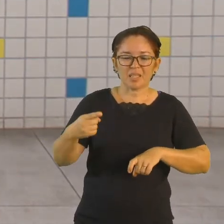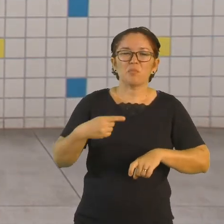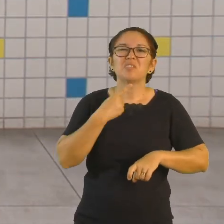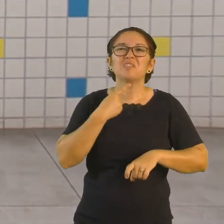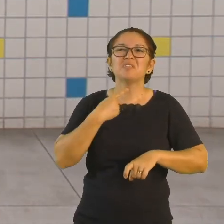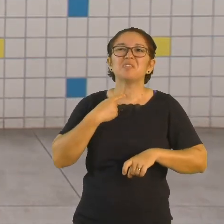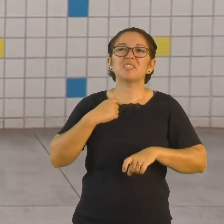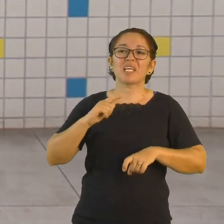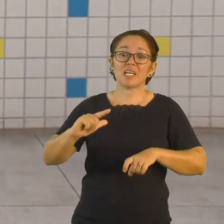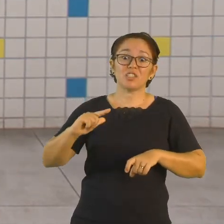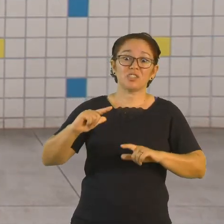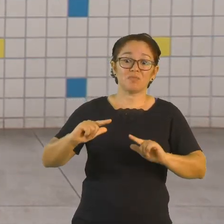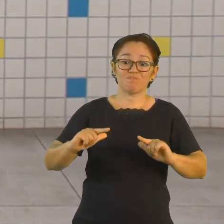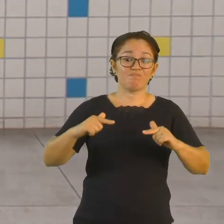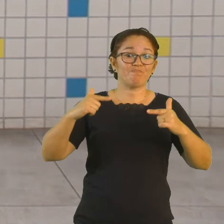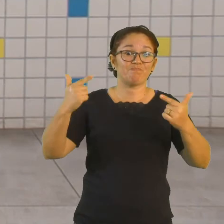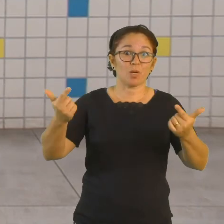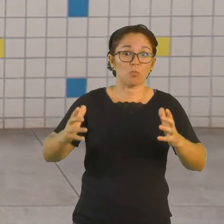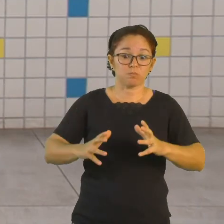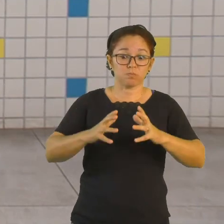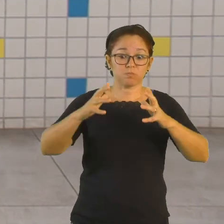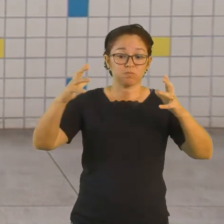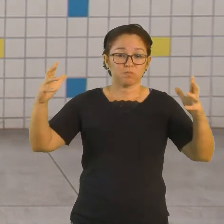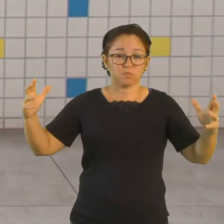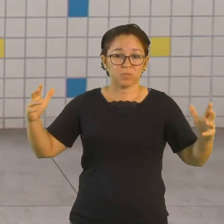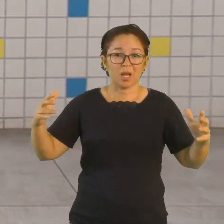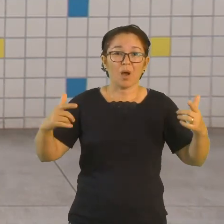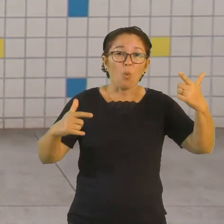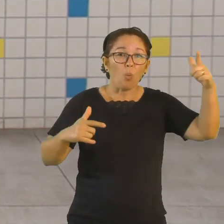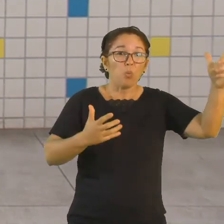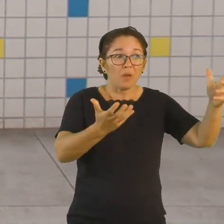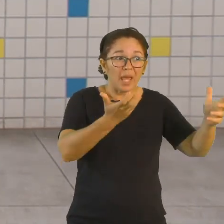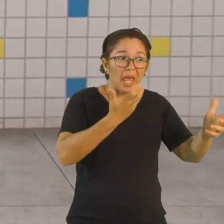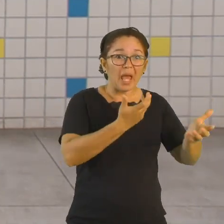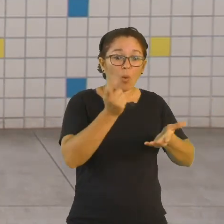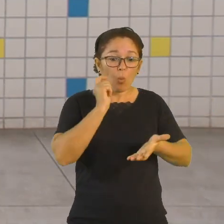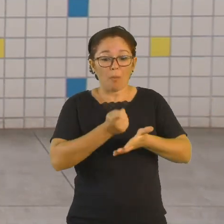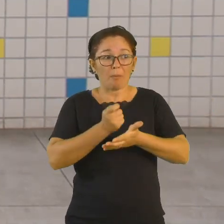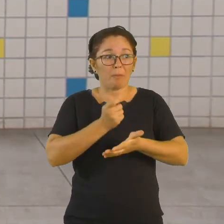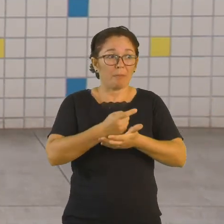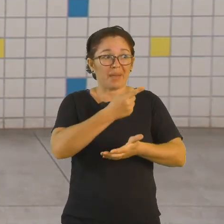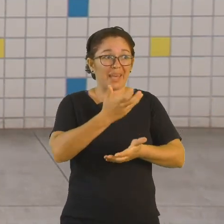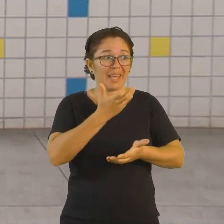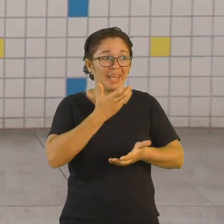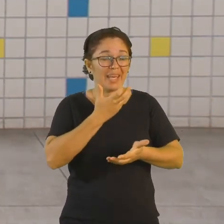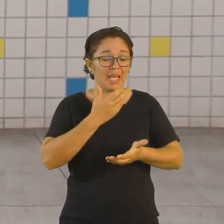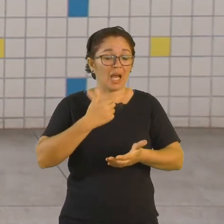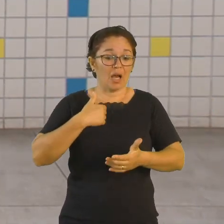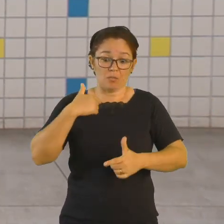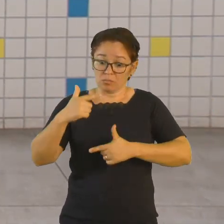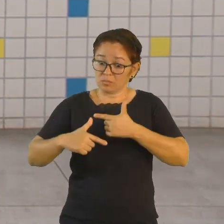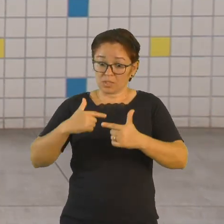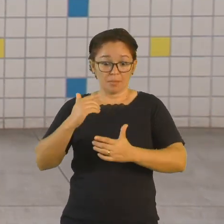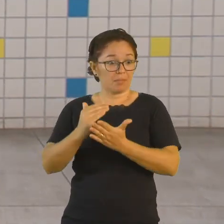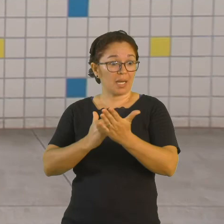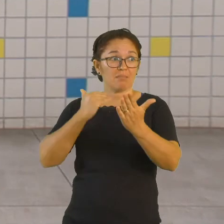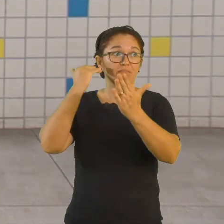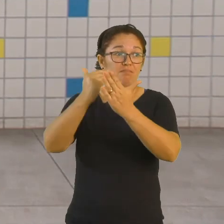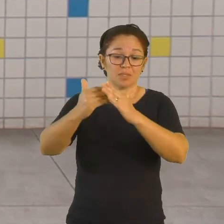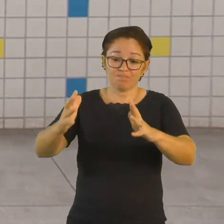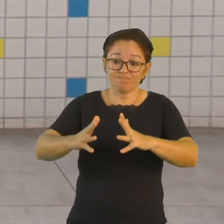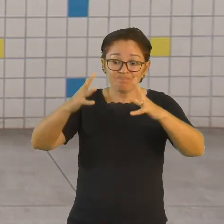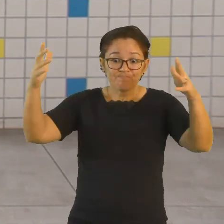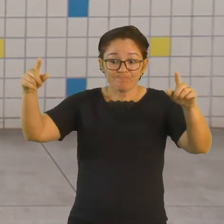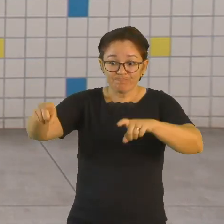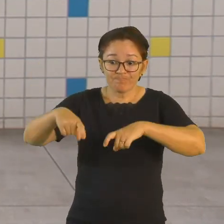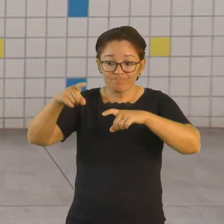a demanda internacional de importação destes produtos. Nesta área da